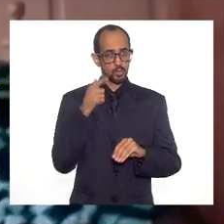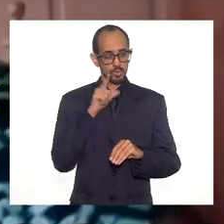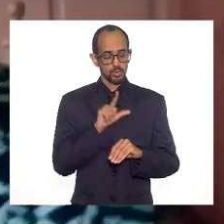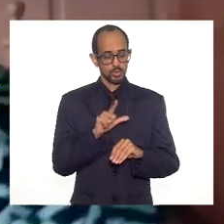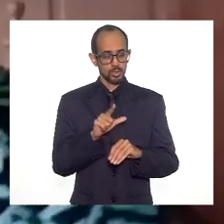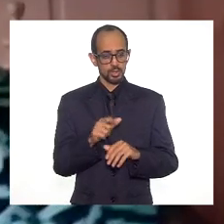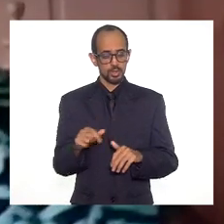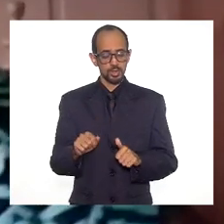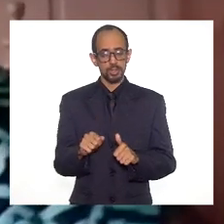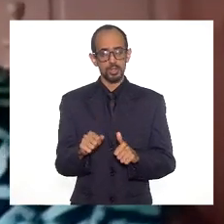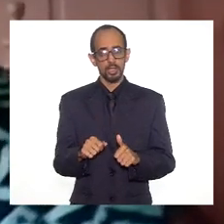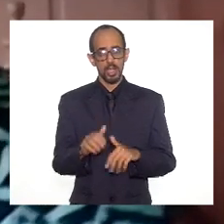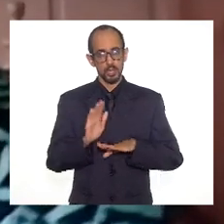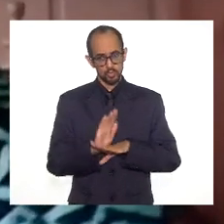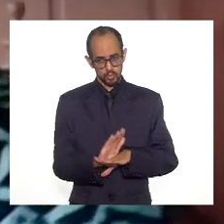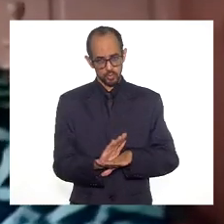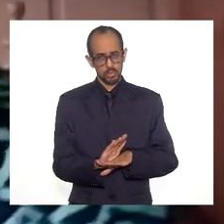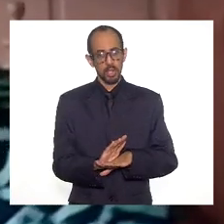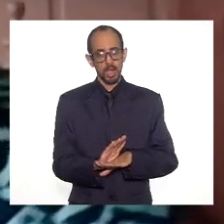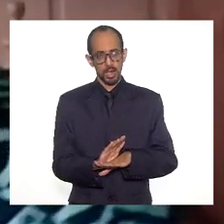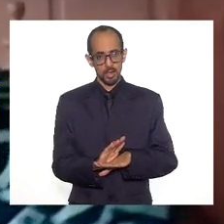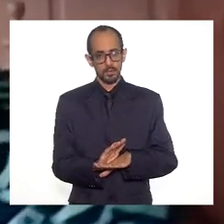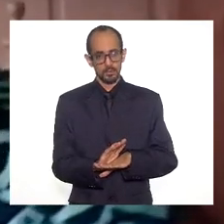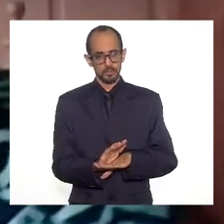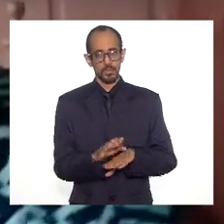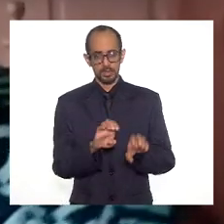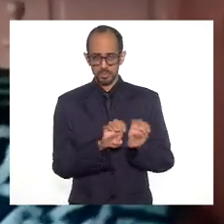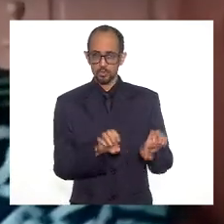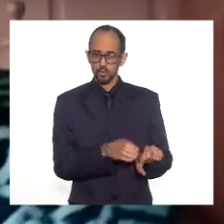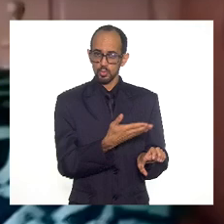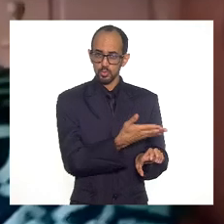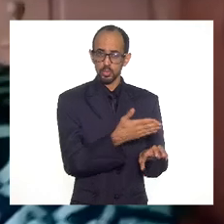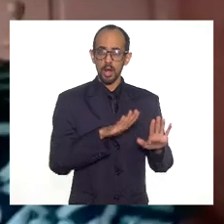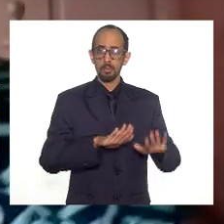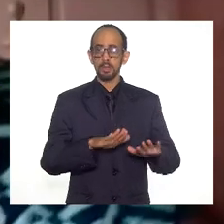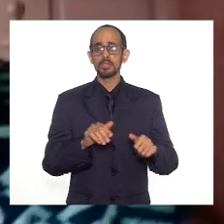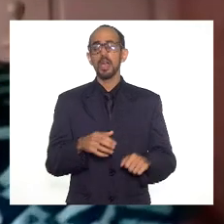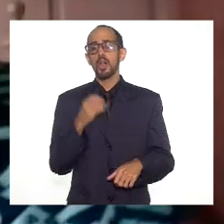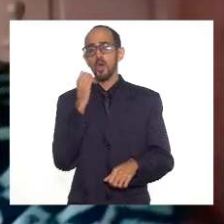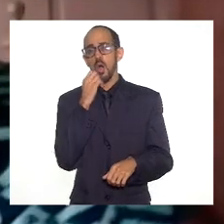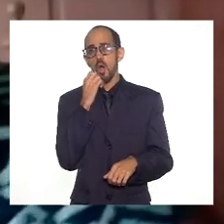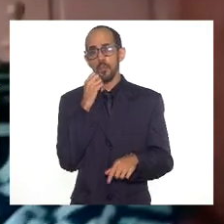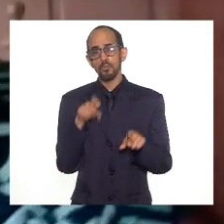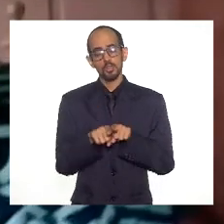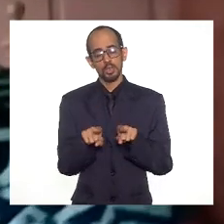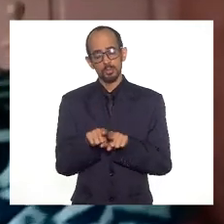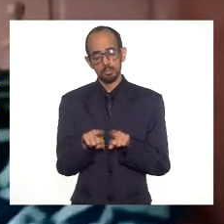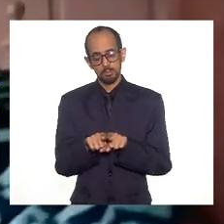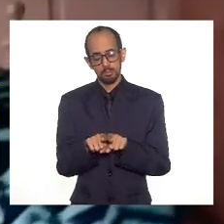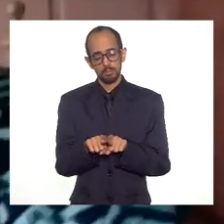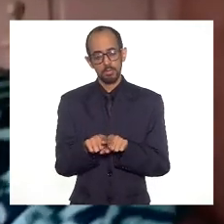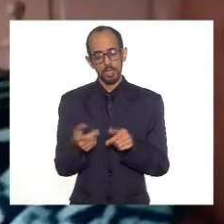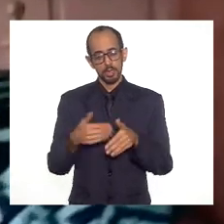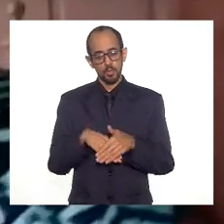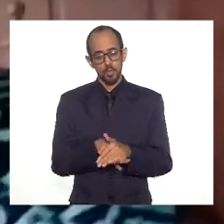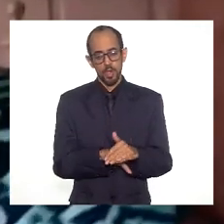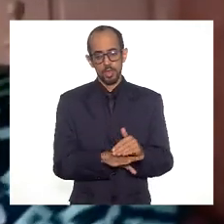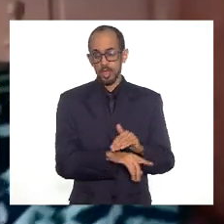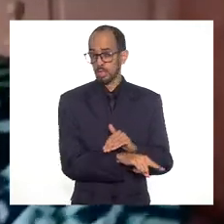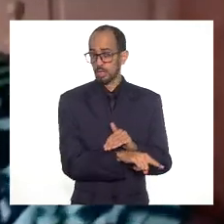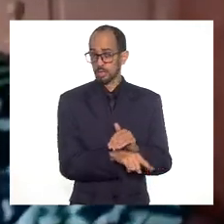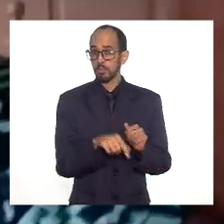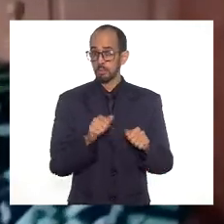É óbvio que é importante que um fundo como esse possa garantir o lastreamento para investimento em